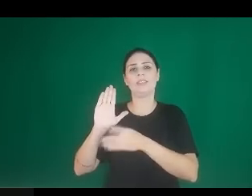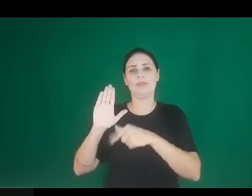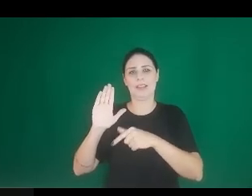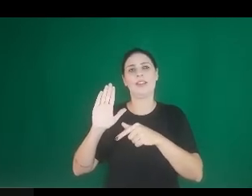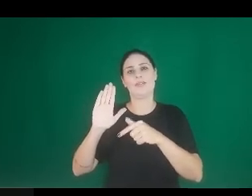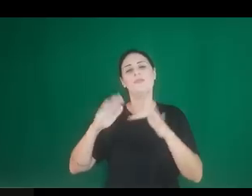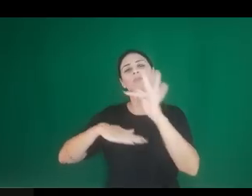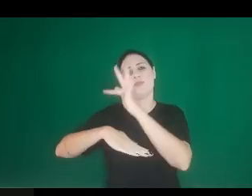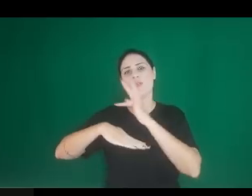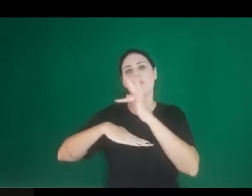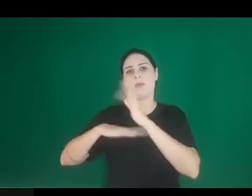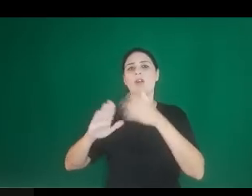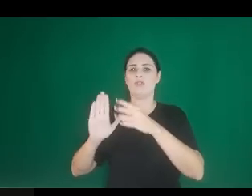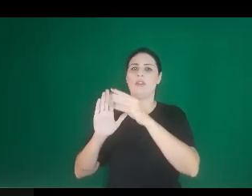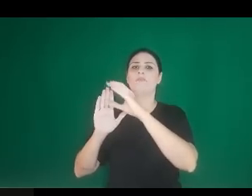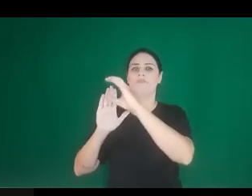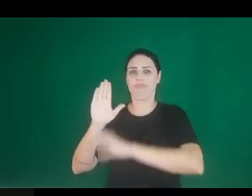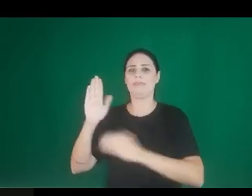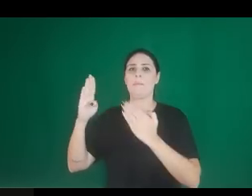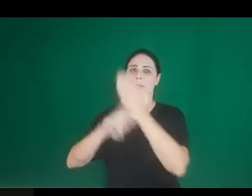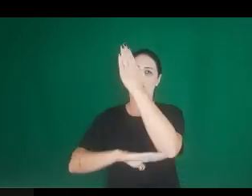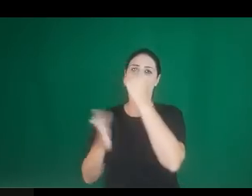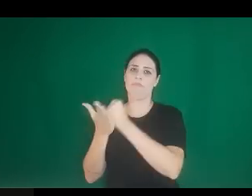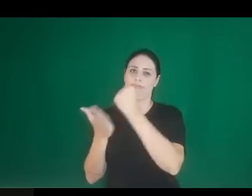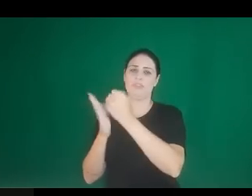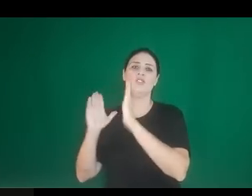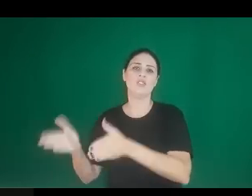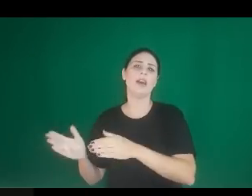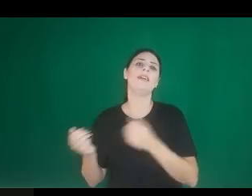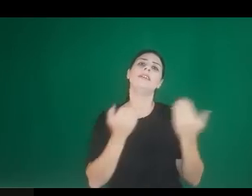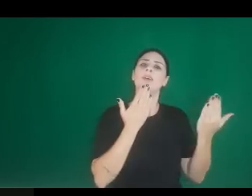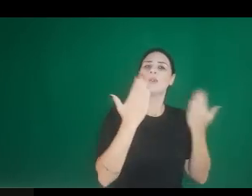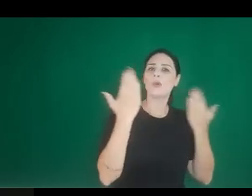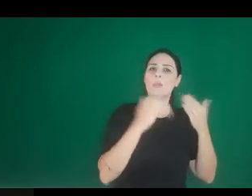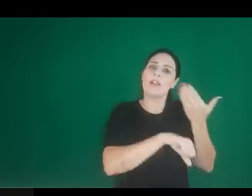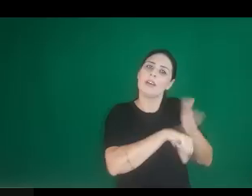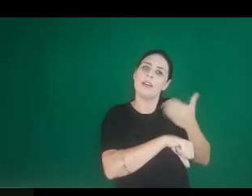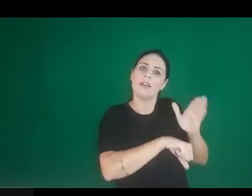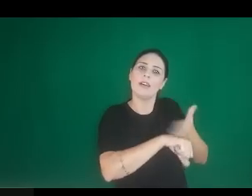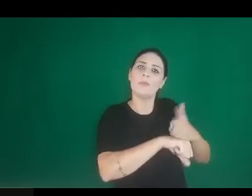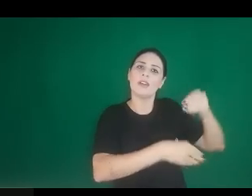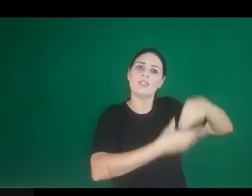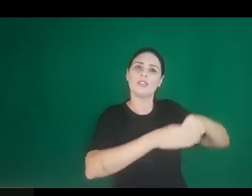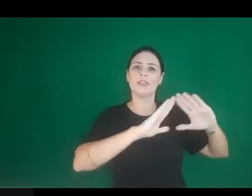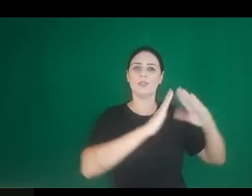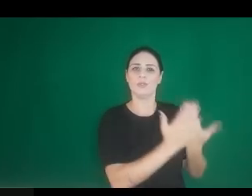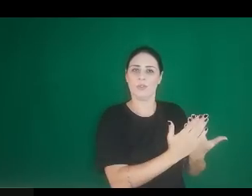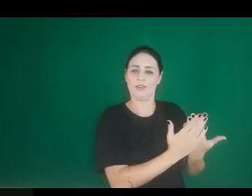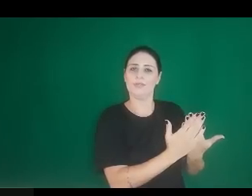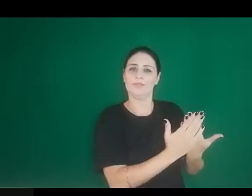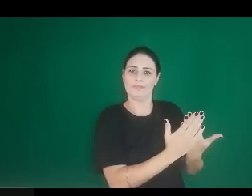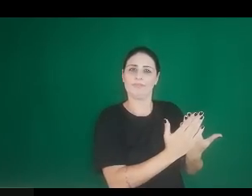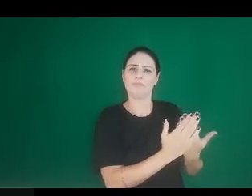está formalmente escrito, estabelecido, aprovado, e as ações de ensino, aquilo que nós realizamos